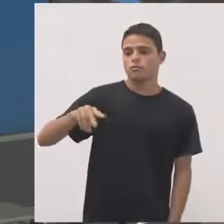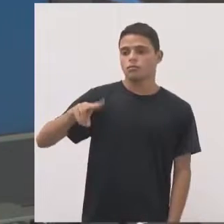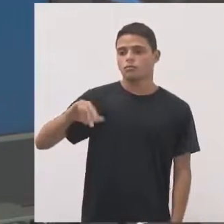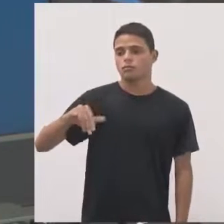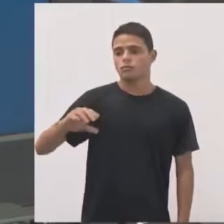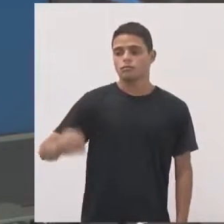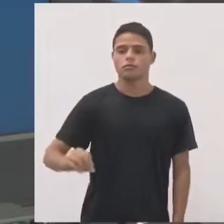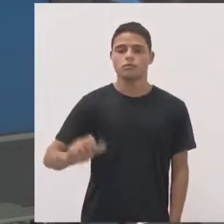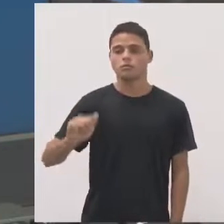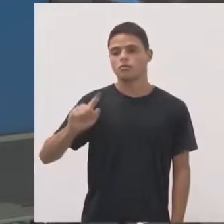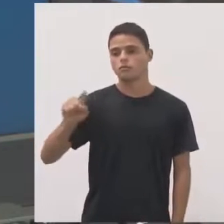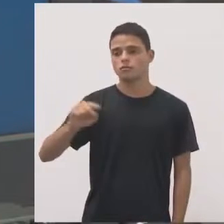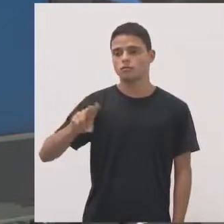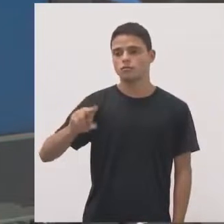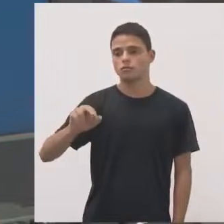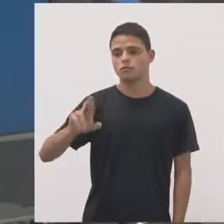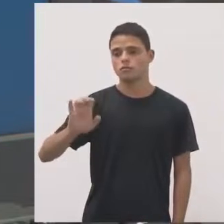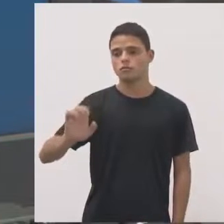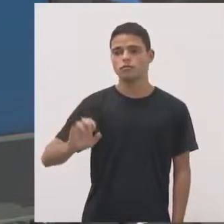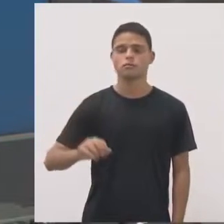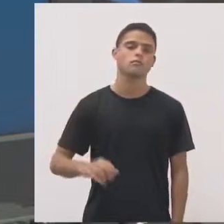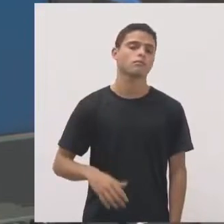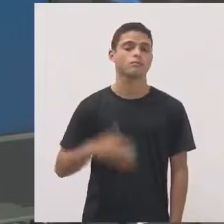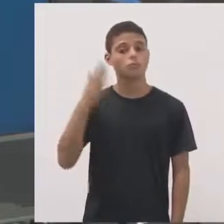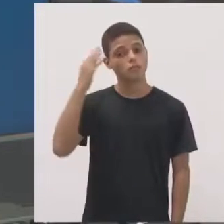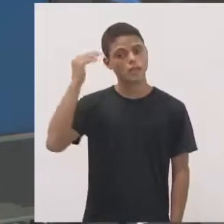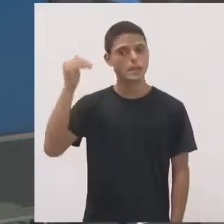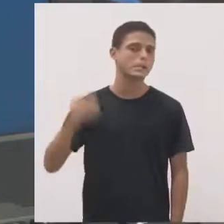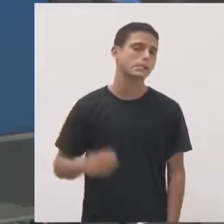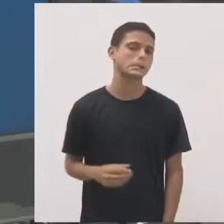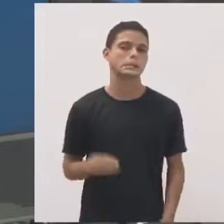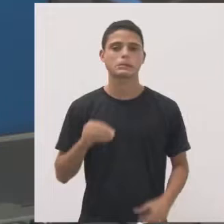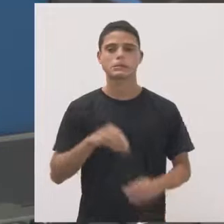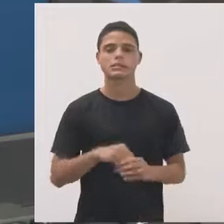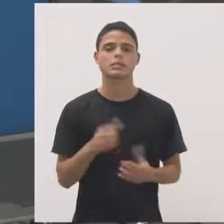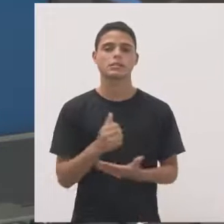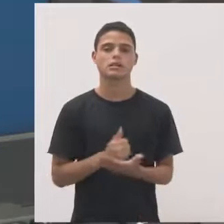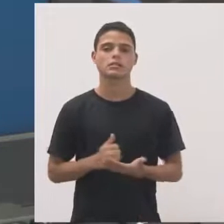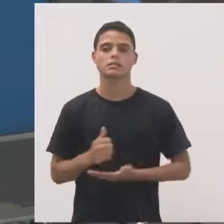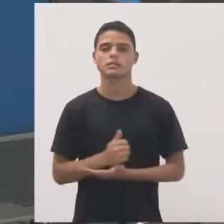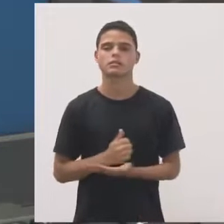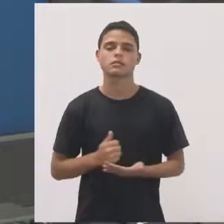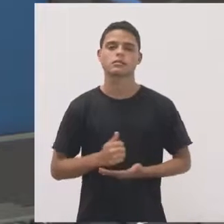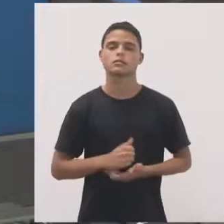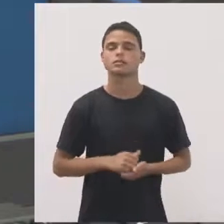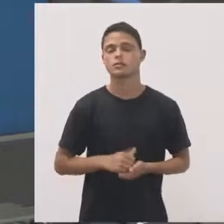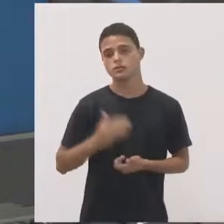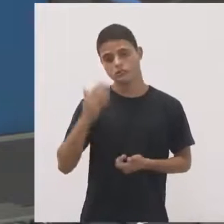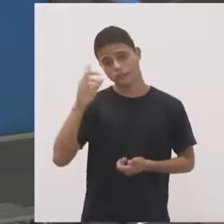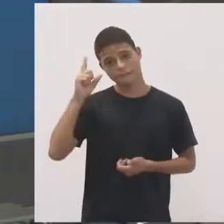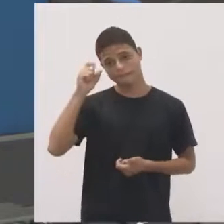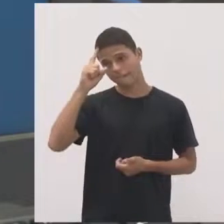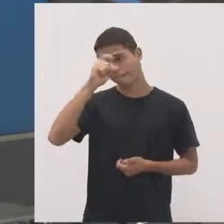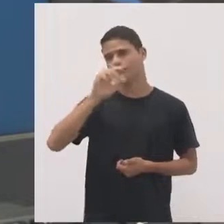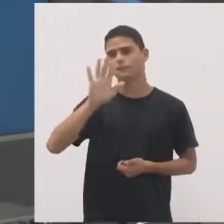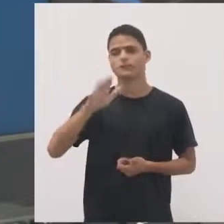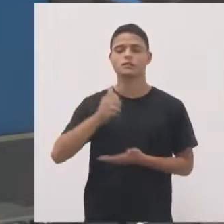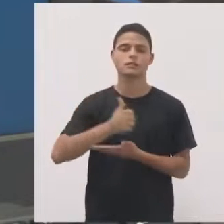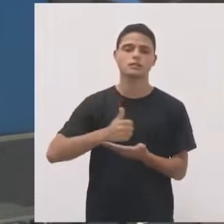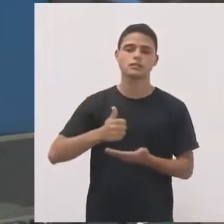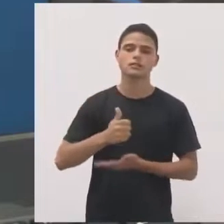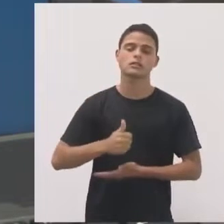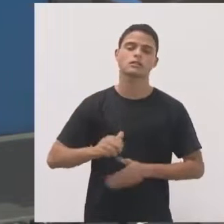é o Azure, tá? Isso. Não sei se vocês já escutaram falar, mas é o famoso Azure. Eu falei bem basicamente, tá? Porque é uma coisa bem mais complexa, mas é basicamente,